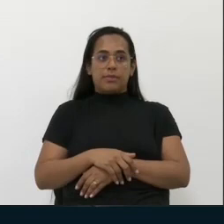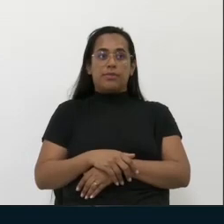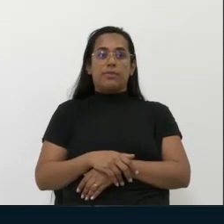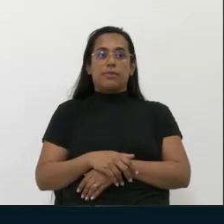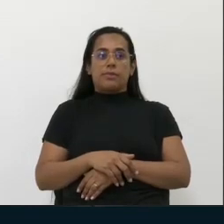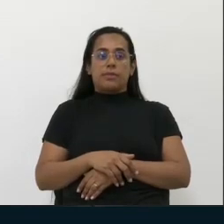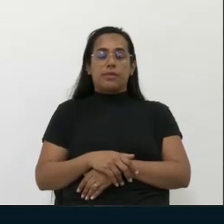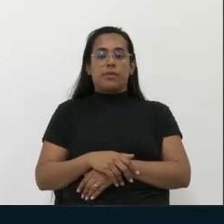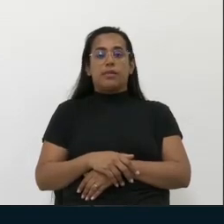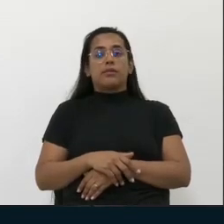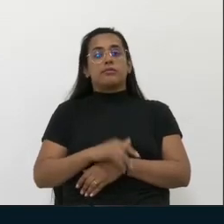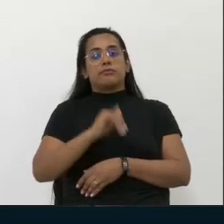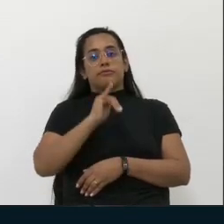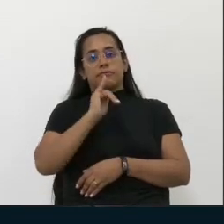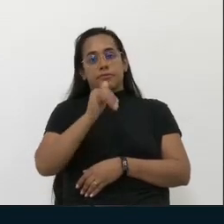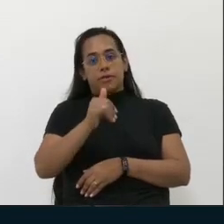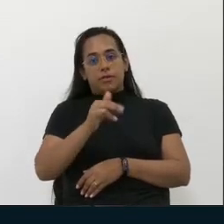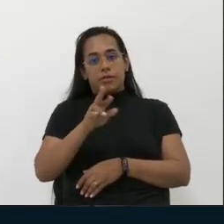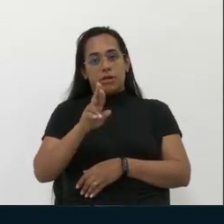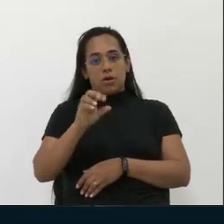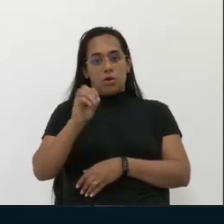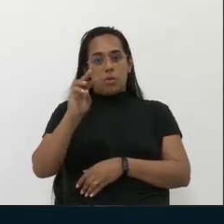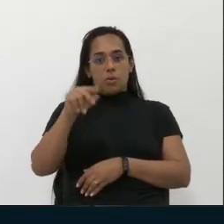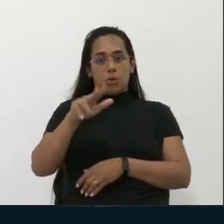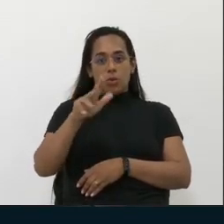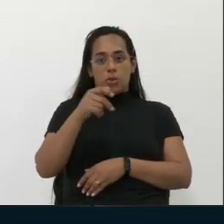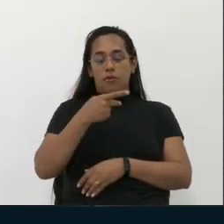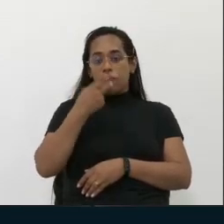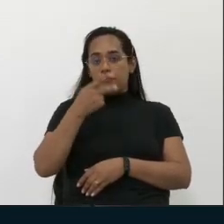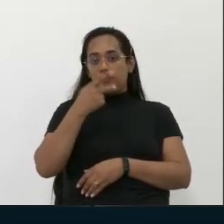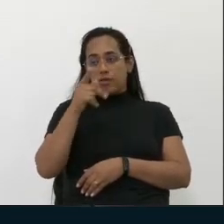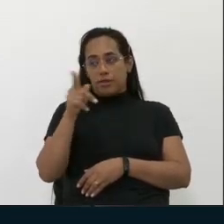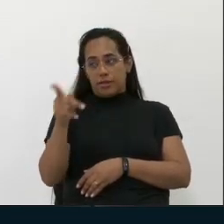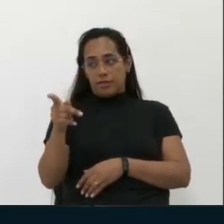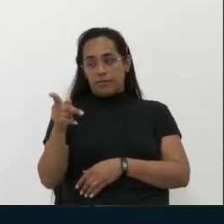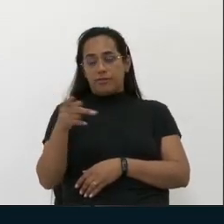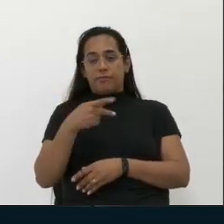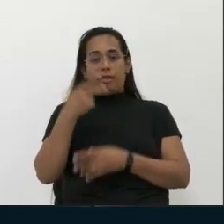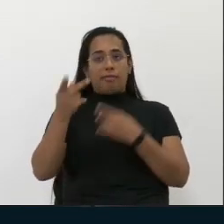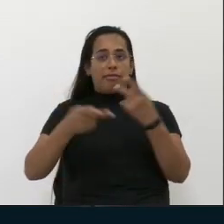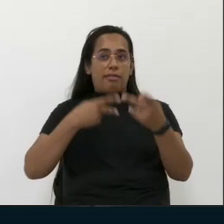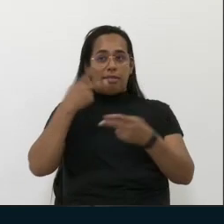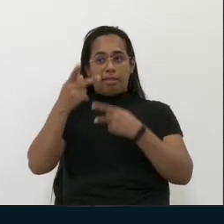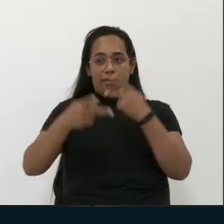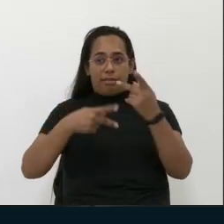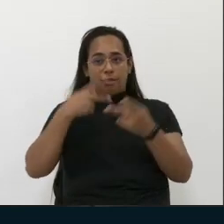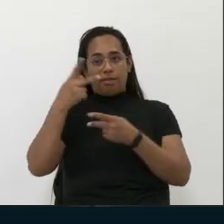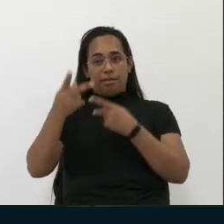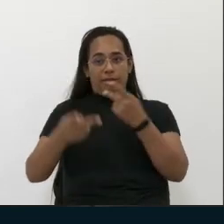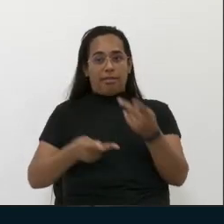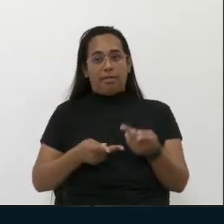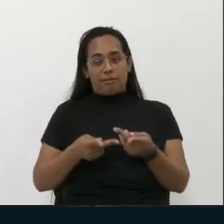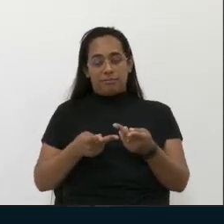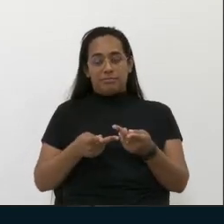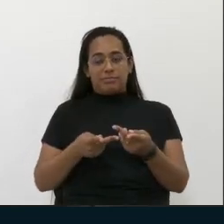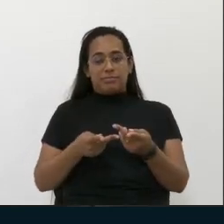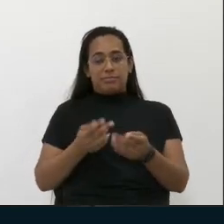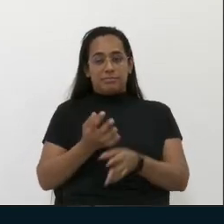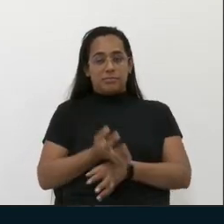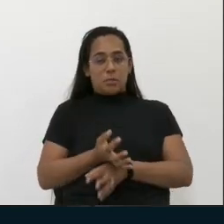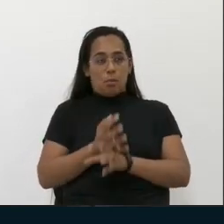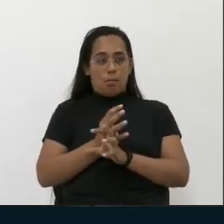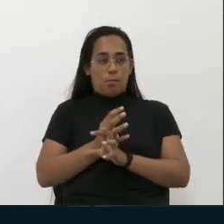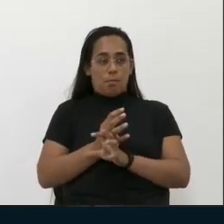já digo ao Rômulo que o que ele falou é a mesma coisa. Fala demais, mas também não tem conteúdo nenhum. Não aguento. Cada hora fala de uma